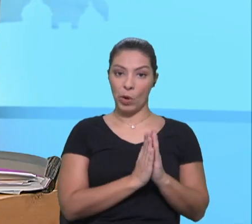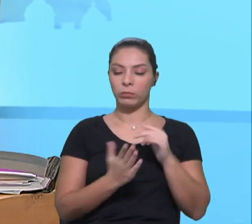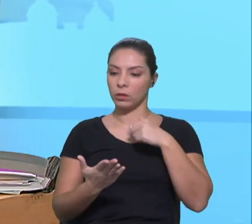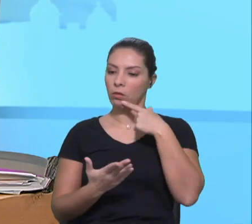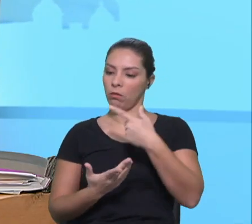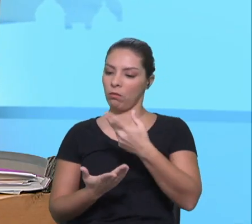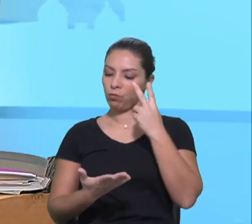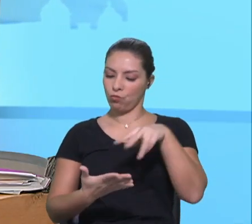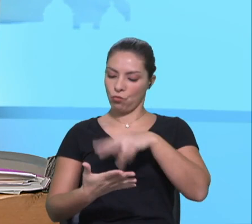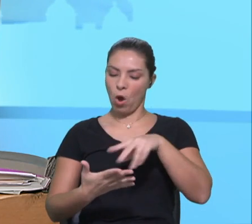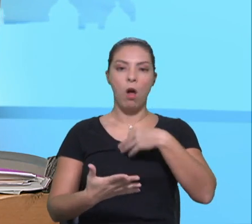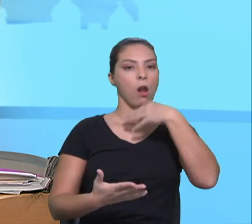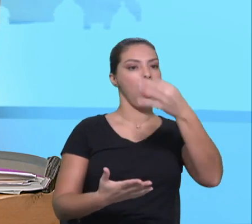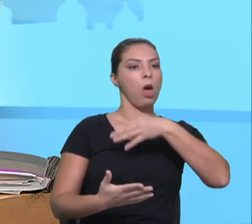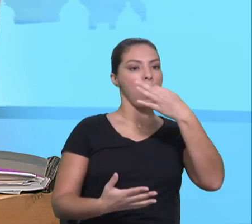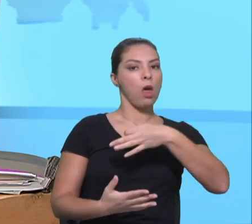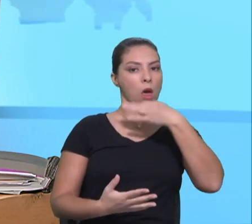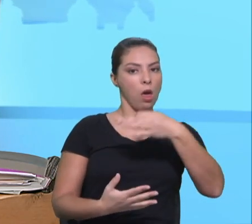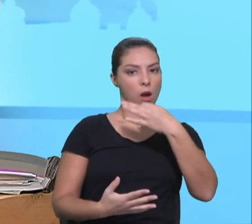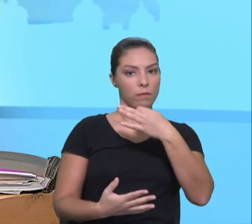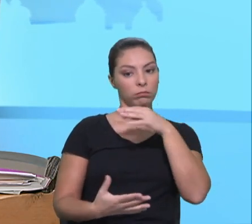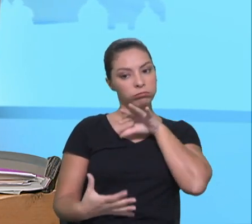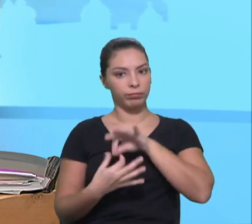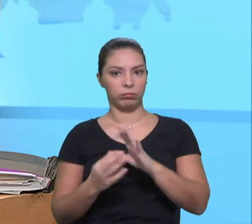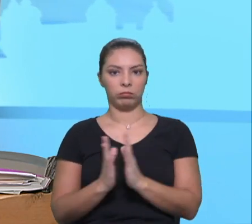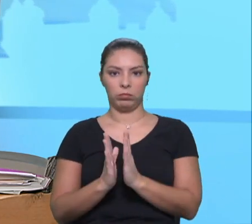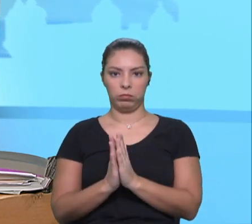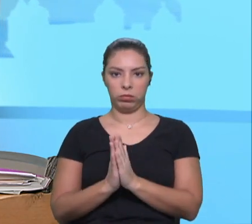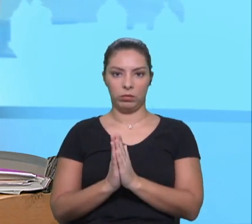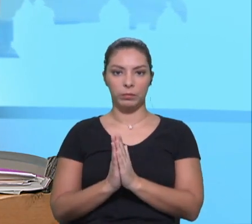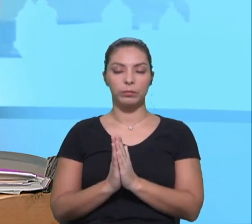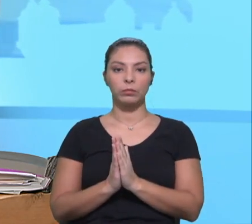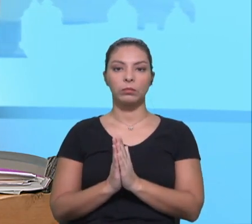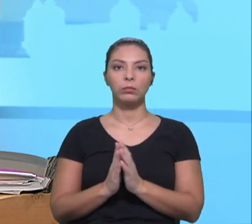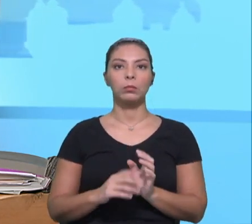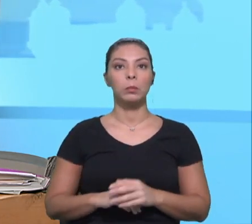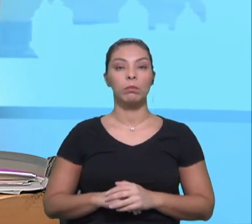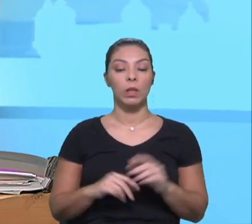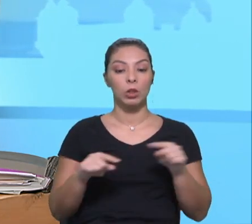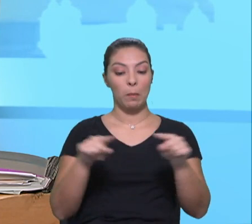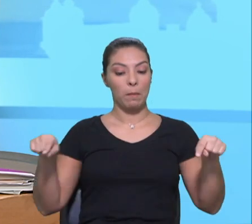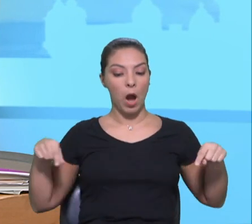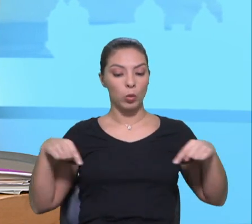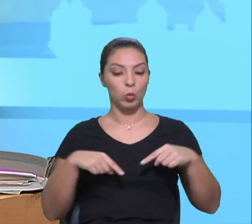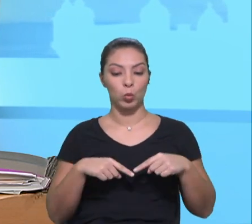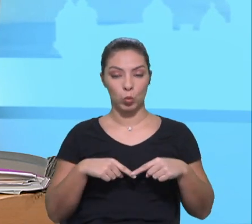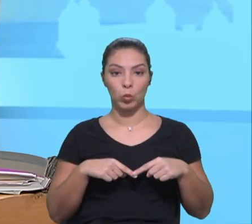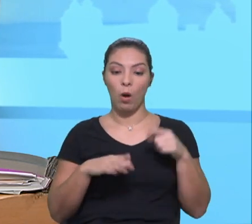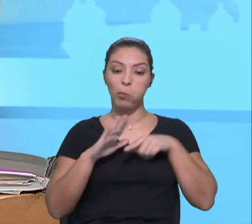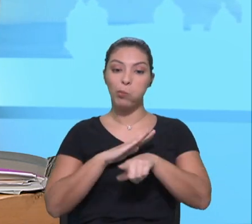parte da liturgia, tudo isso. Por isso, o próprio espaço, ou seja, tudo